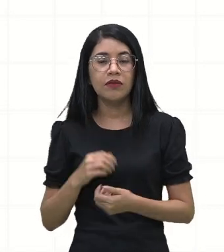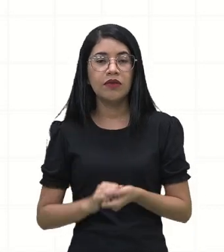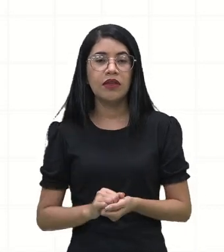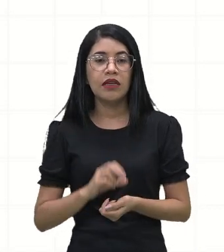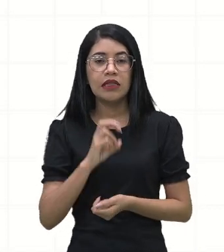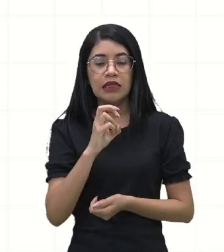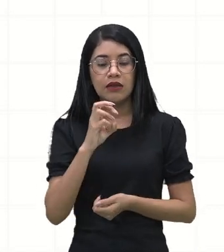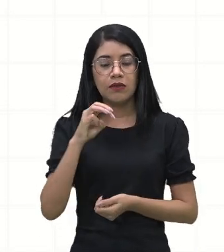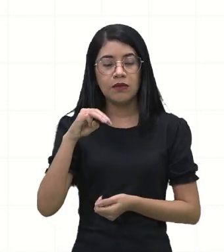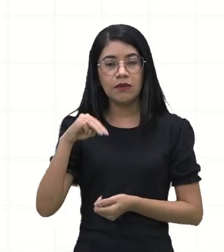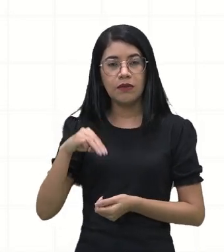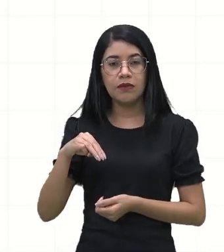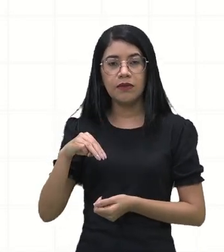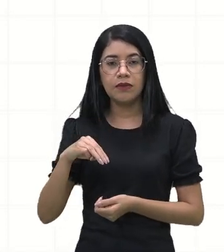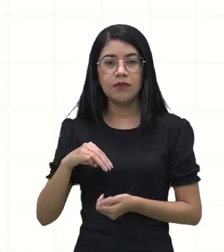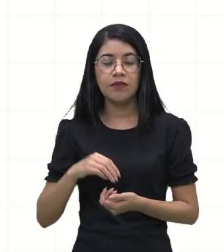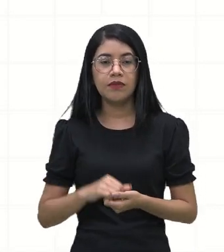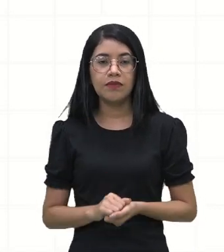metros, tá? Ó.